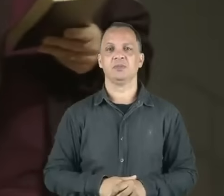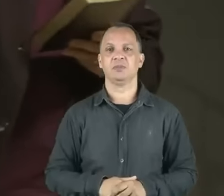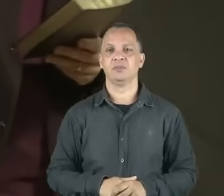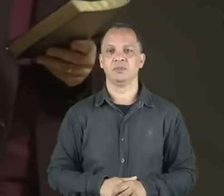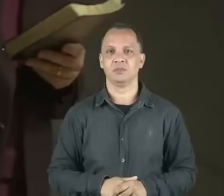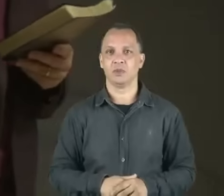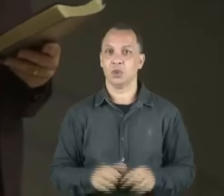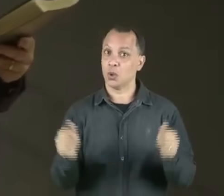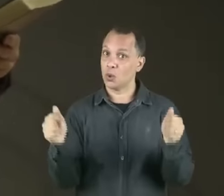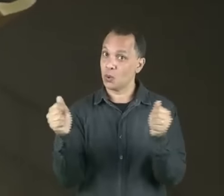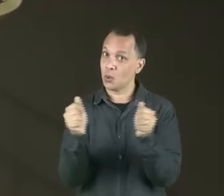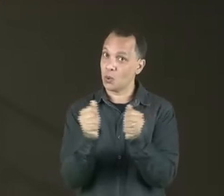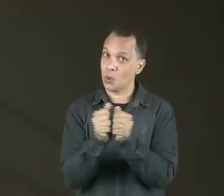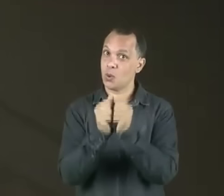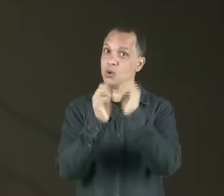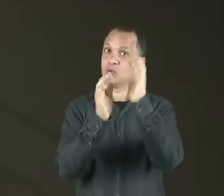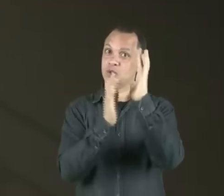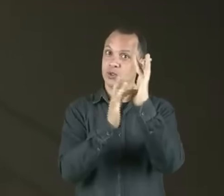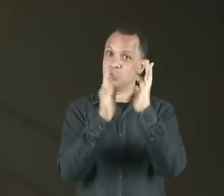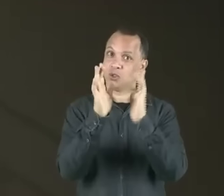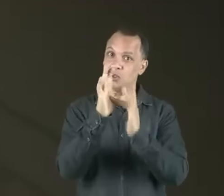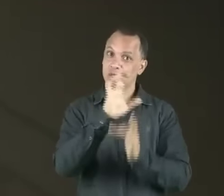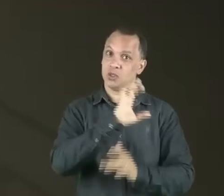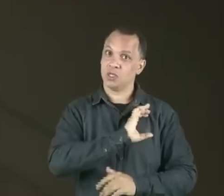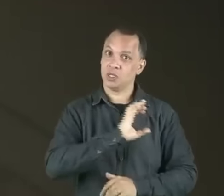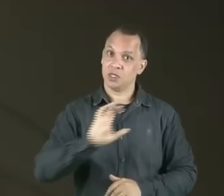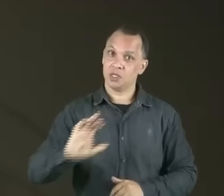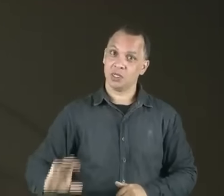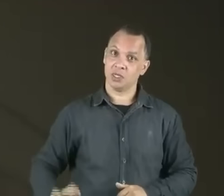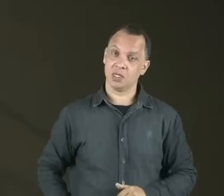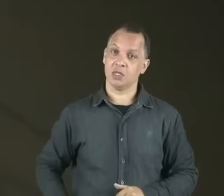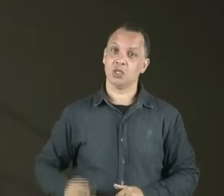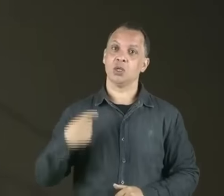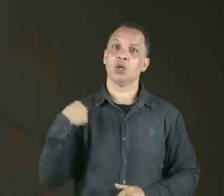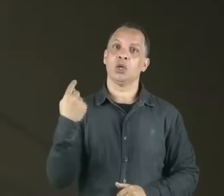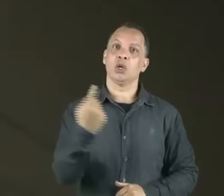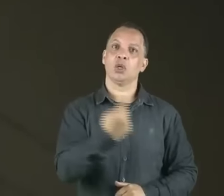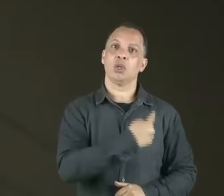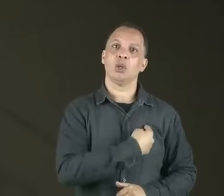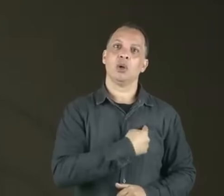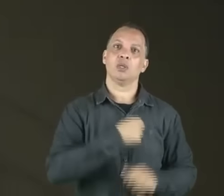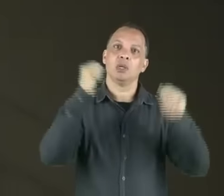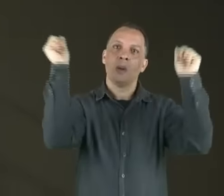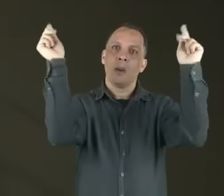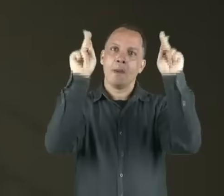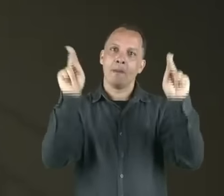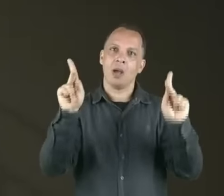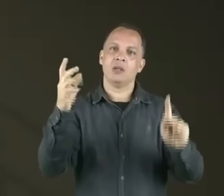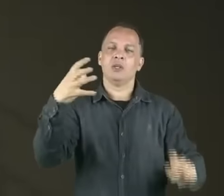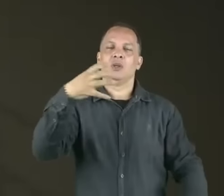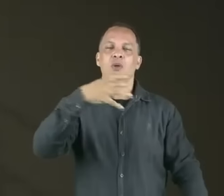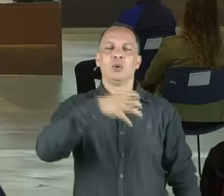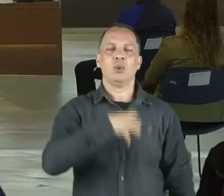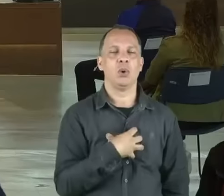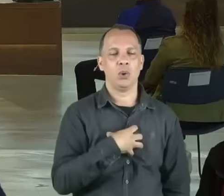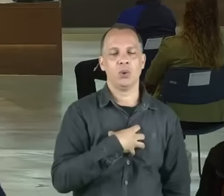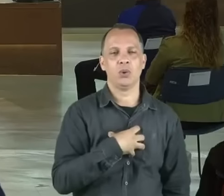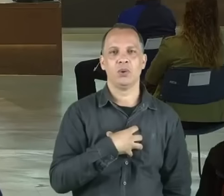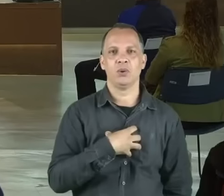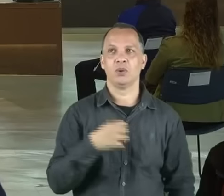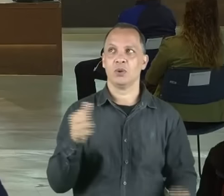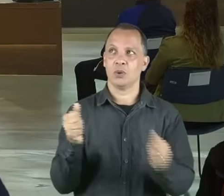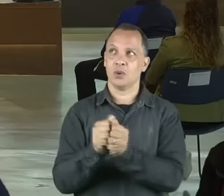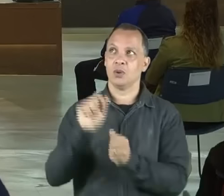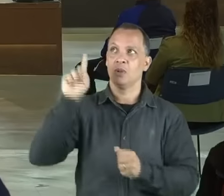e em Cristo Jesus nós temos paz Vai com Deus e